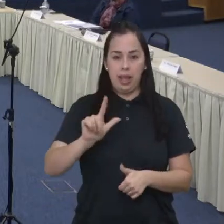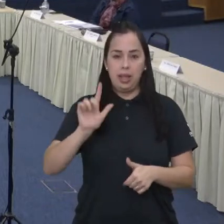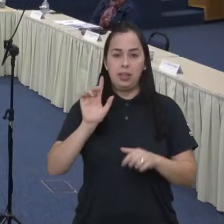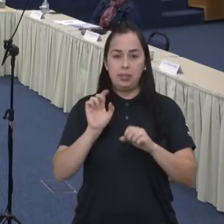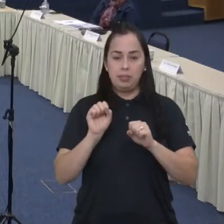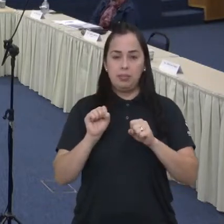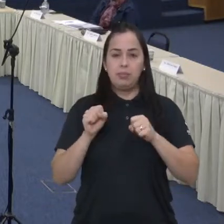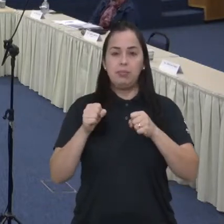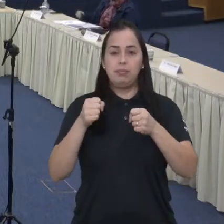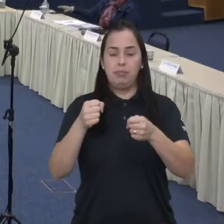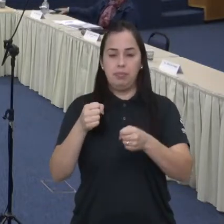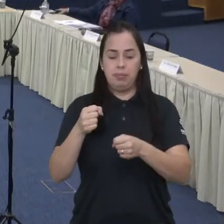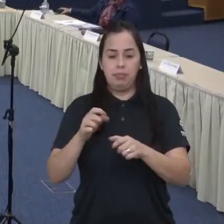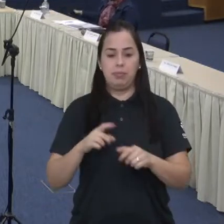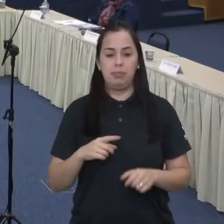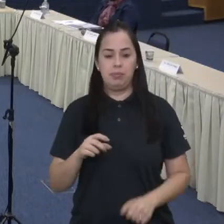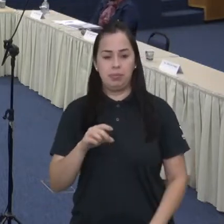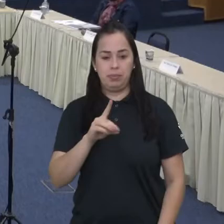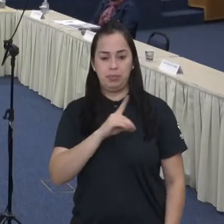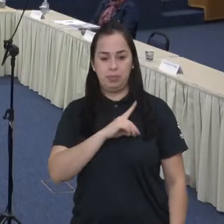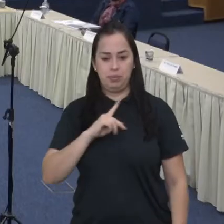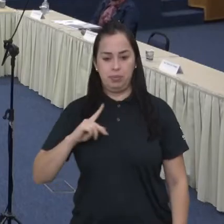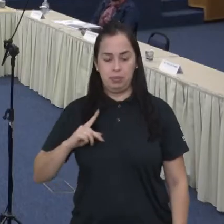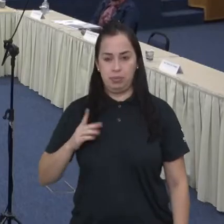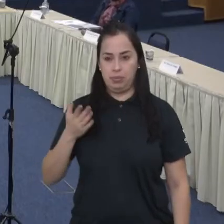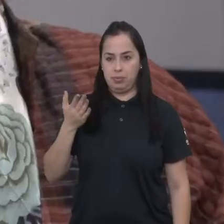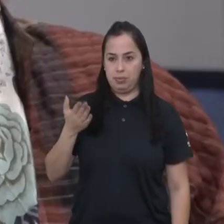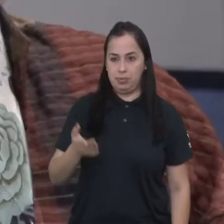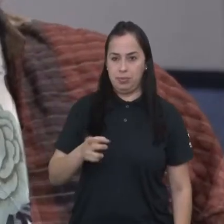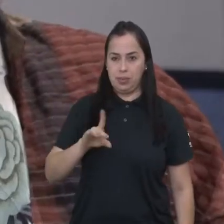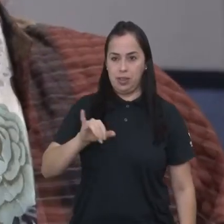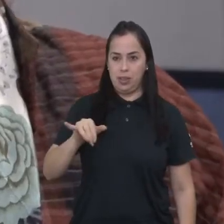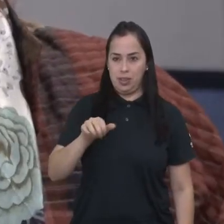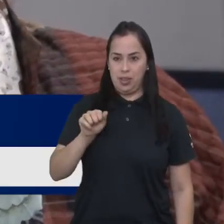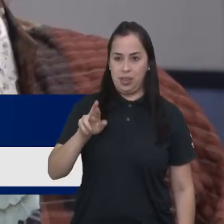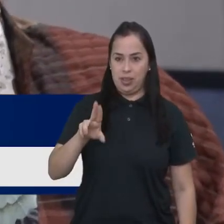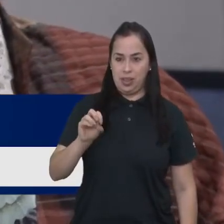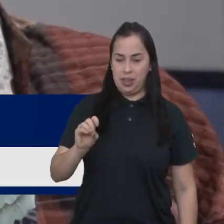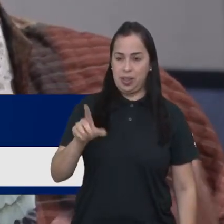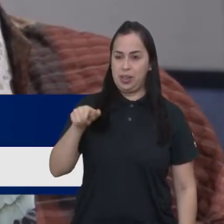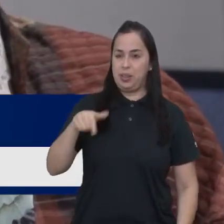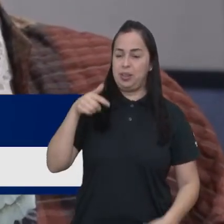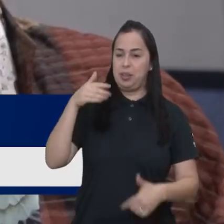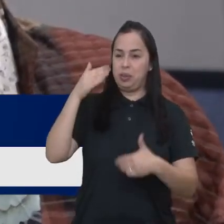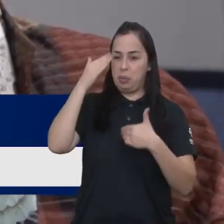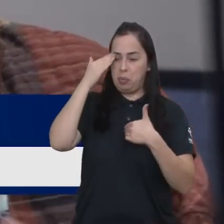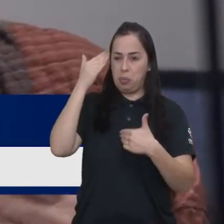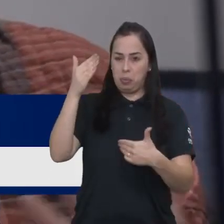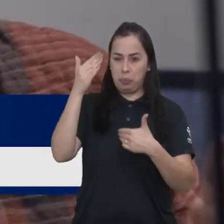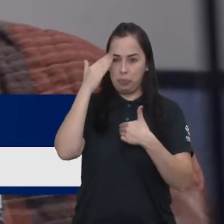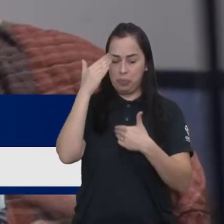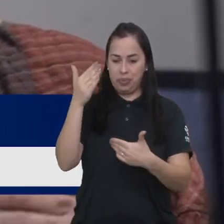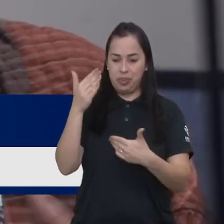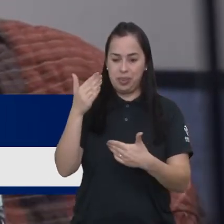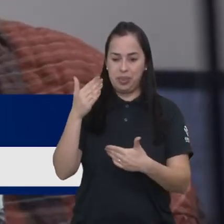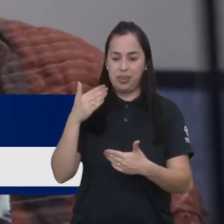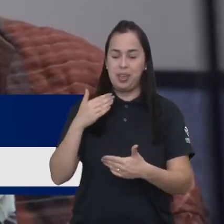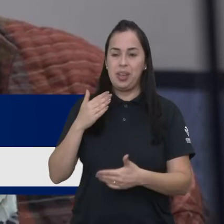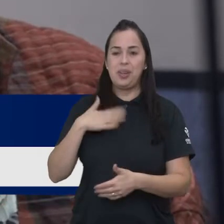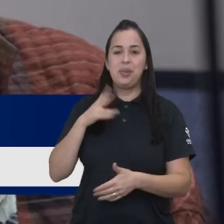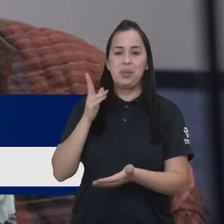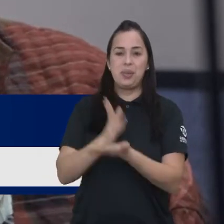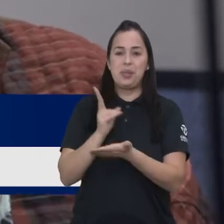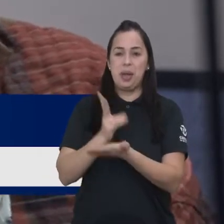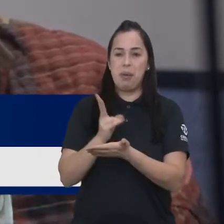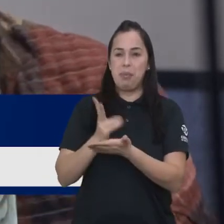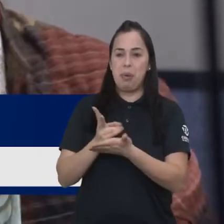município. A Defensoria Pública, doutor Jara, a gente nem tem como agradecer, porque todos os grandes embates e grandes coisas, eu vivo lá, sou